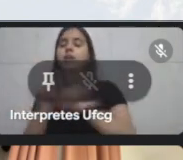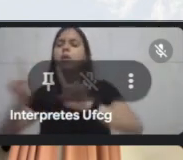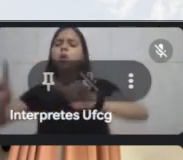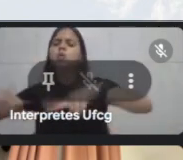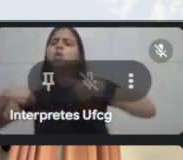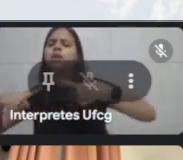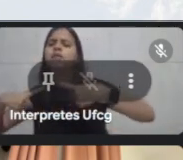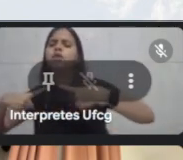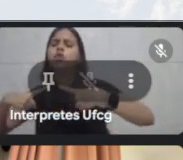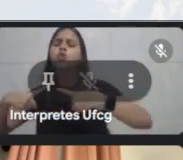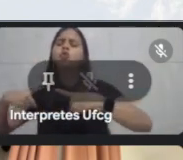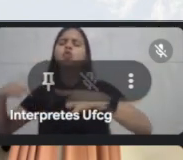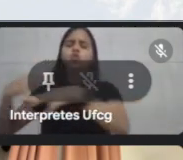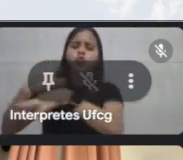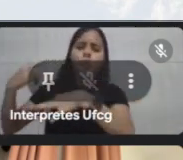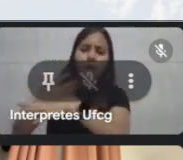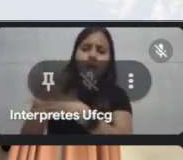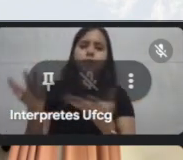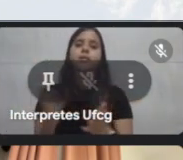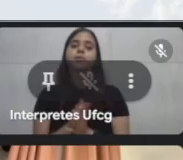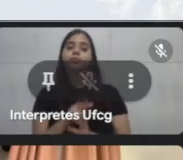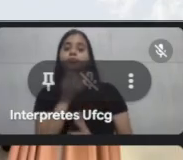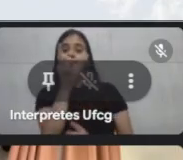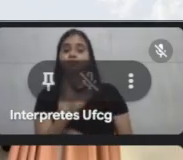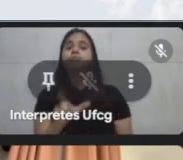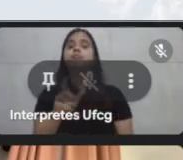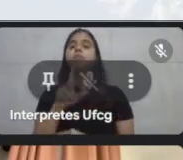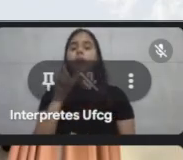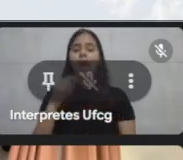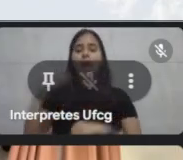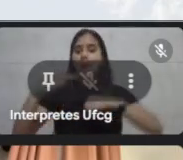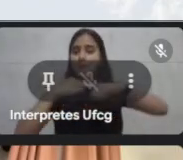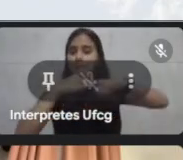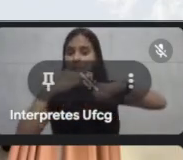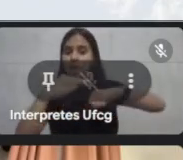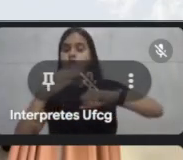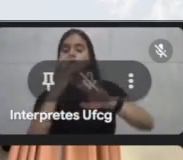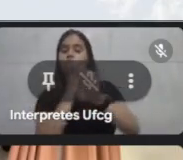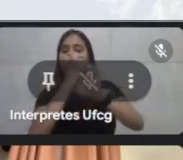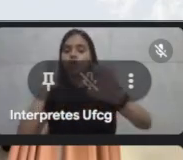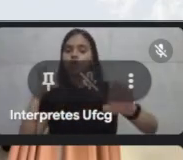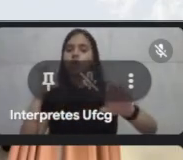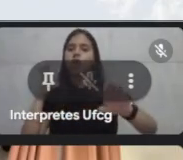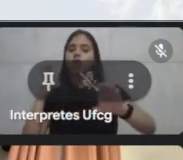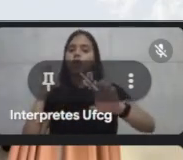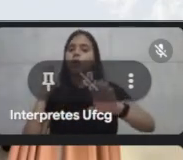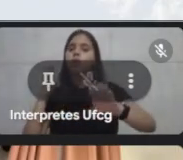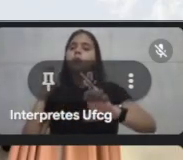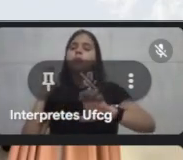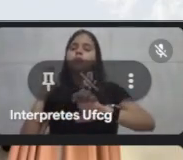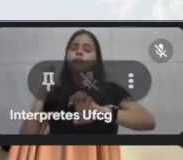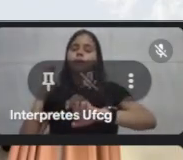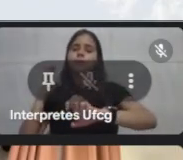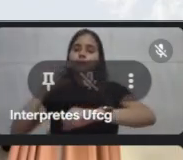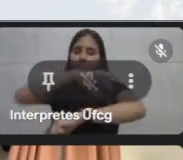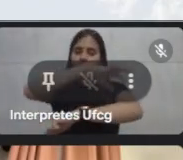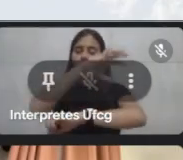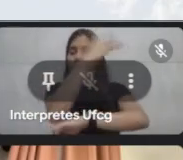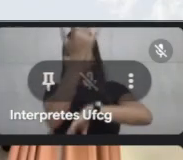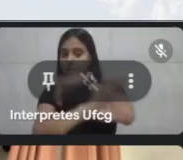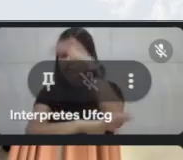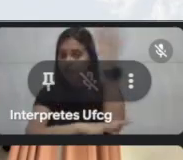espaciais. Igor é mestre em Engenharia Civil e Ambiental pela Universidade Federal de Campina Grande